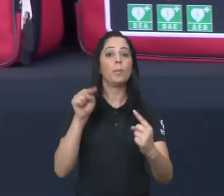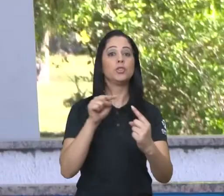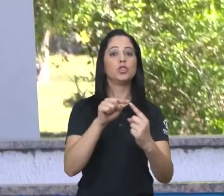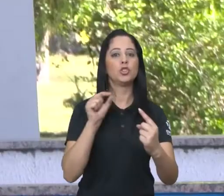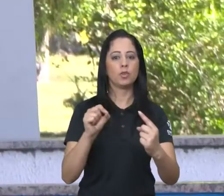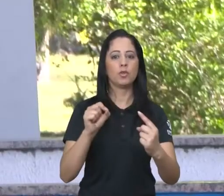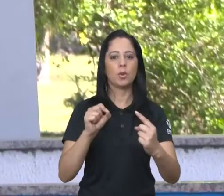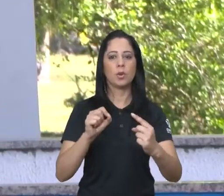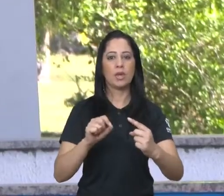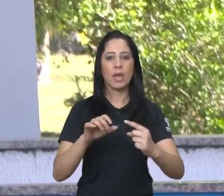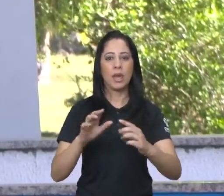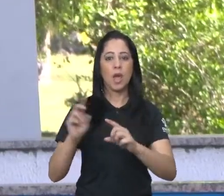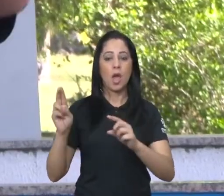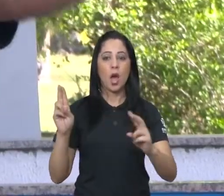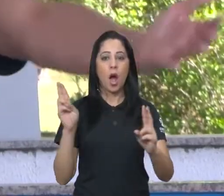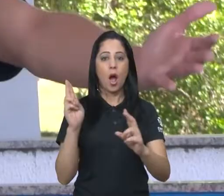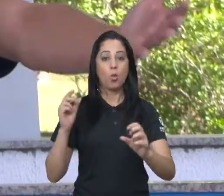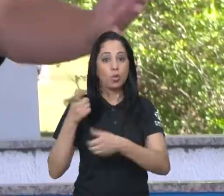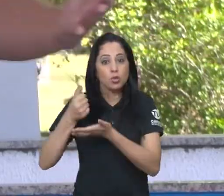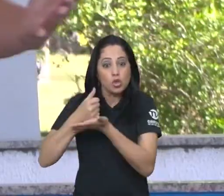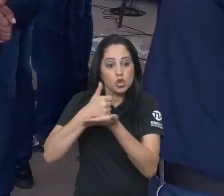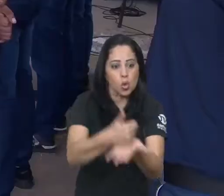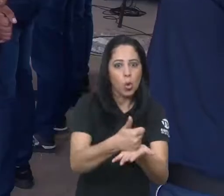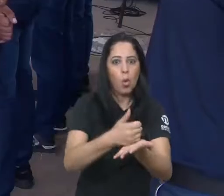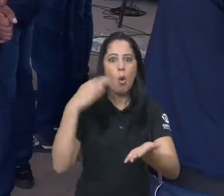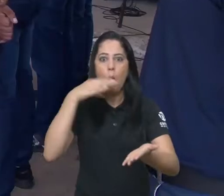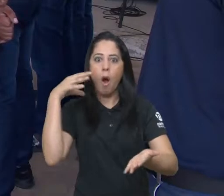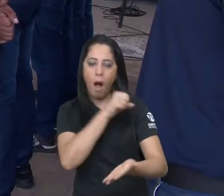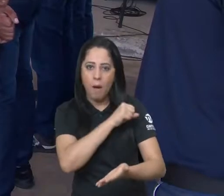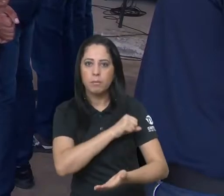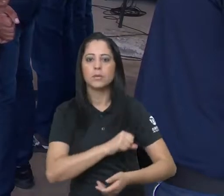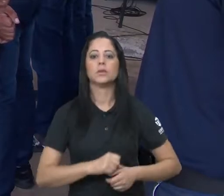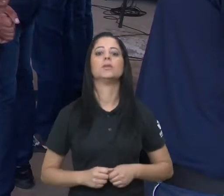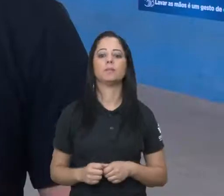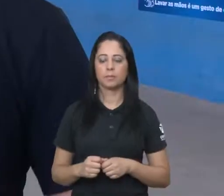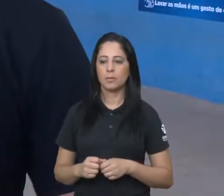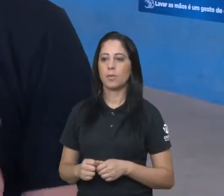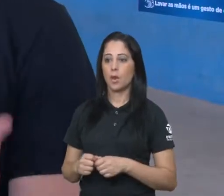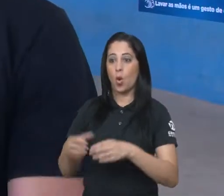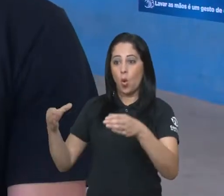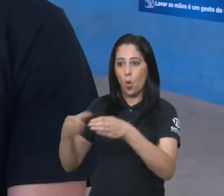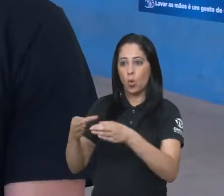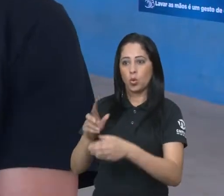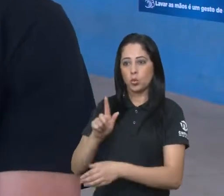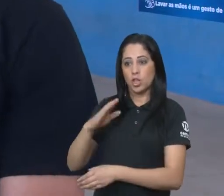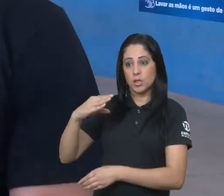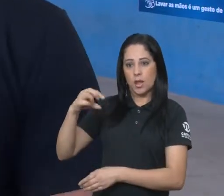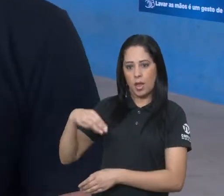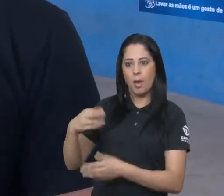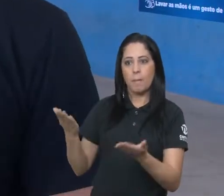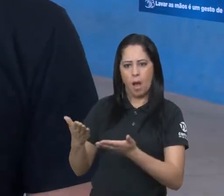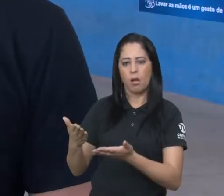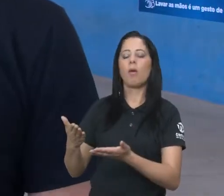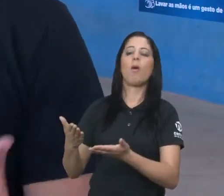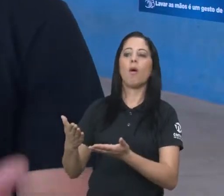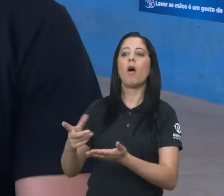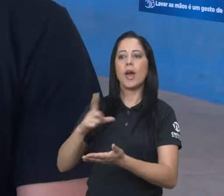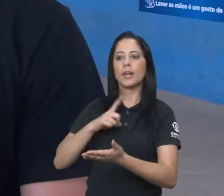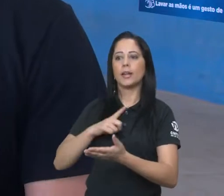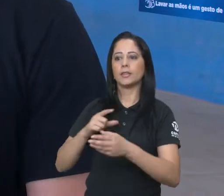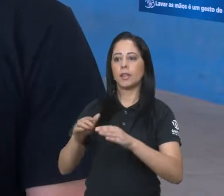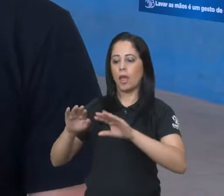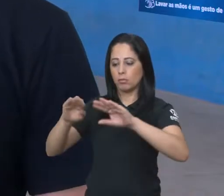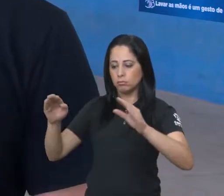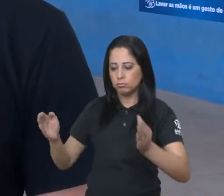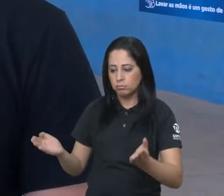automático. O objetivo é que o socorro esteja sempre por perto. As nossas equipes da Guarda Civil Municipal passarão a